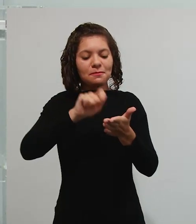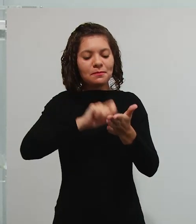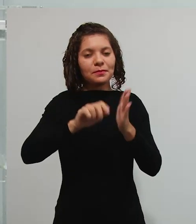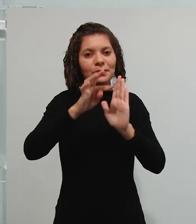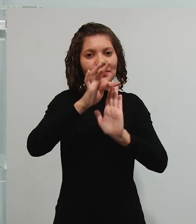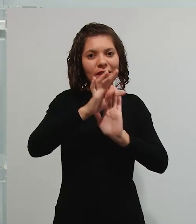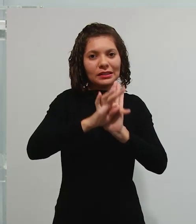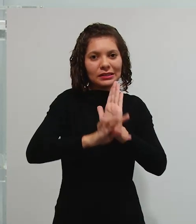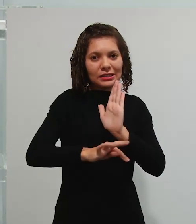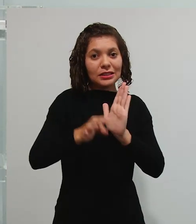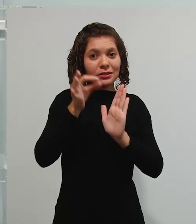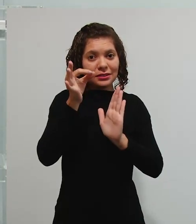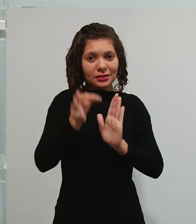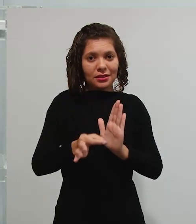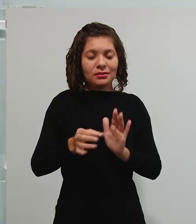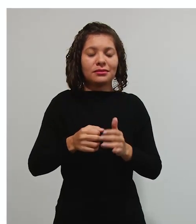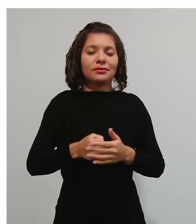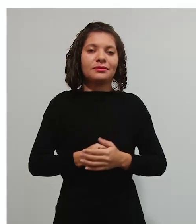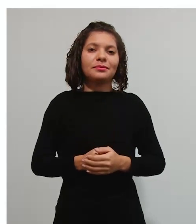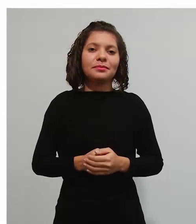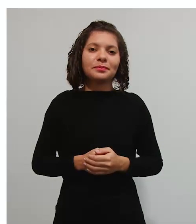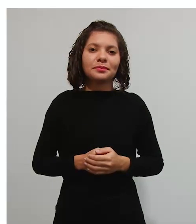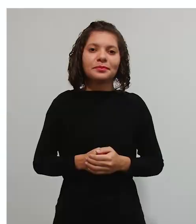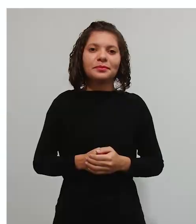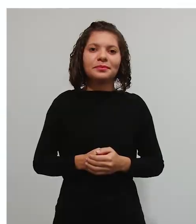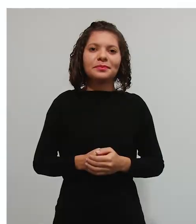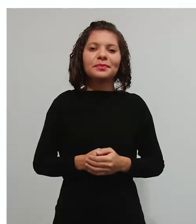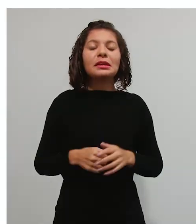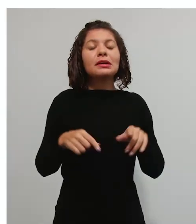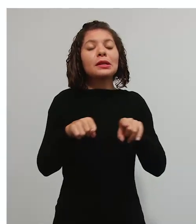você escreveu sem a sua ajuda.